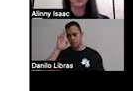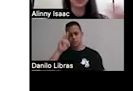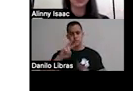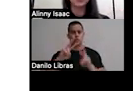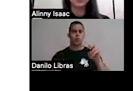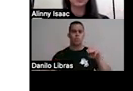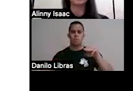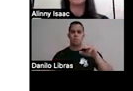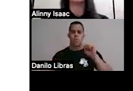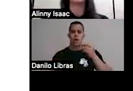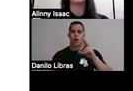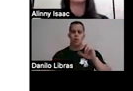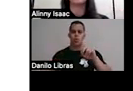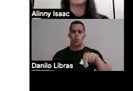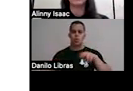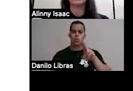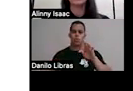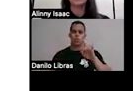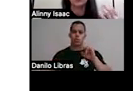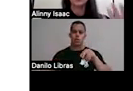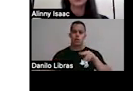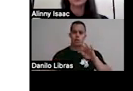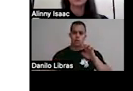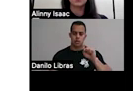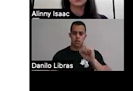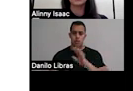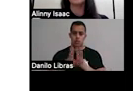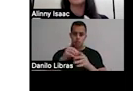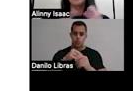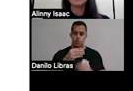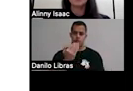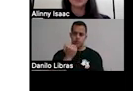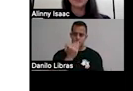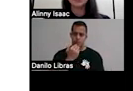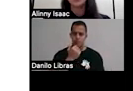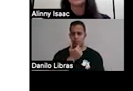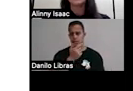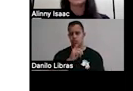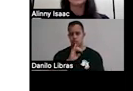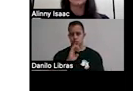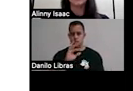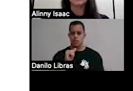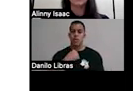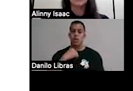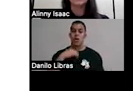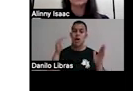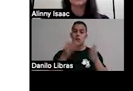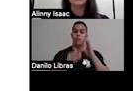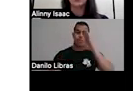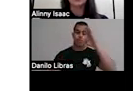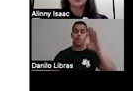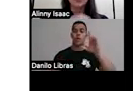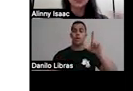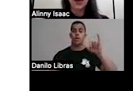macronutrientes, a importância desses macronutrientes na dieta, eu chamo a atenção aqui para os lipídios. Especialmente, eu vou tratar dos